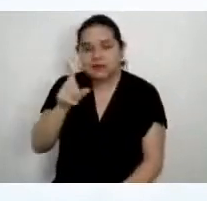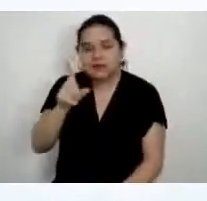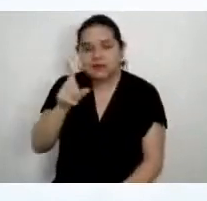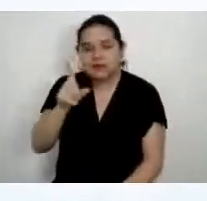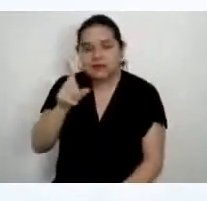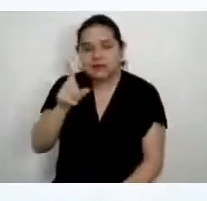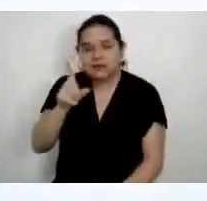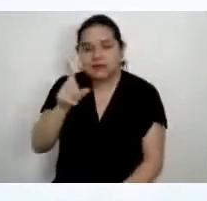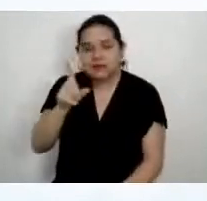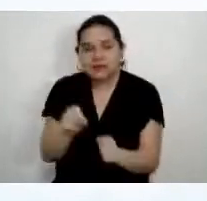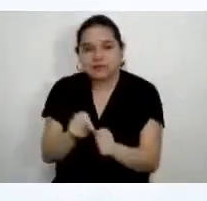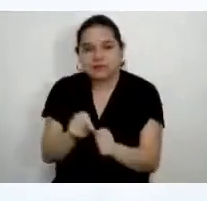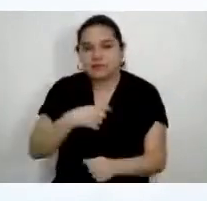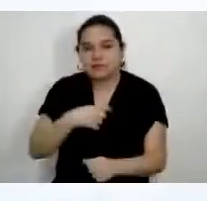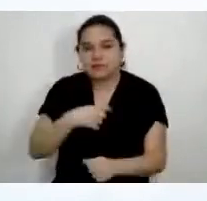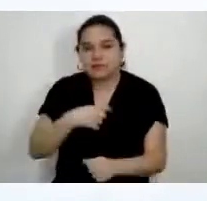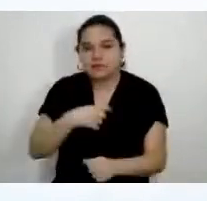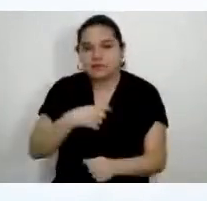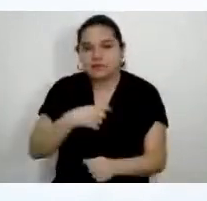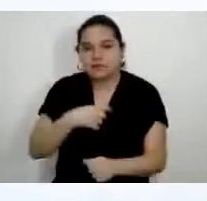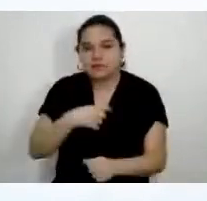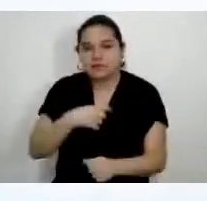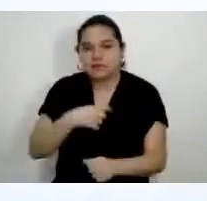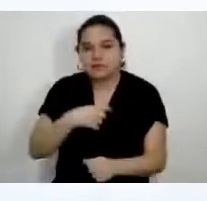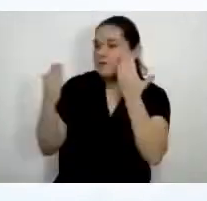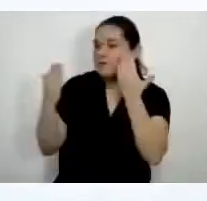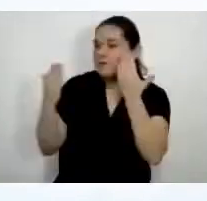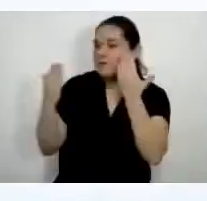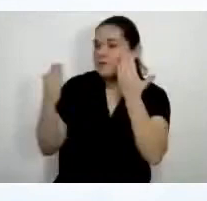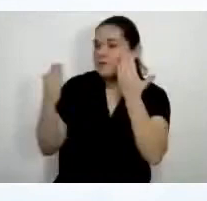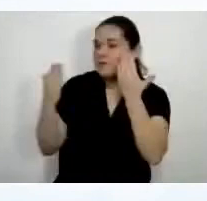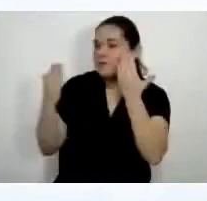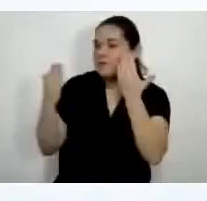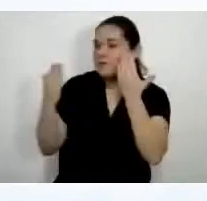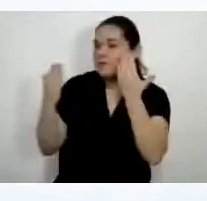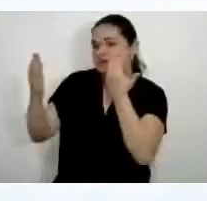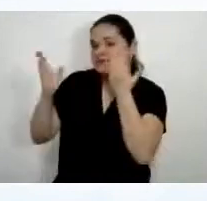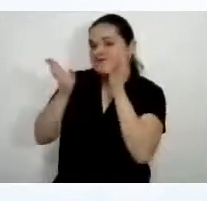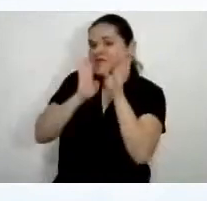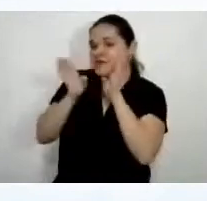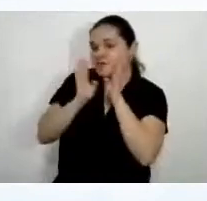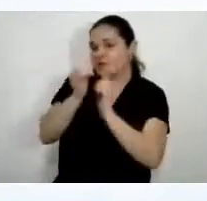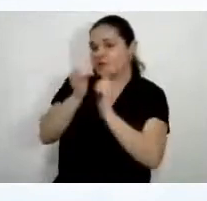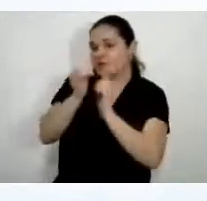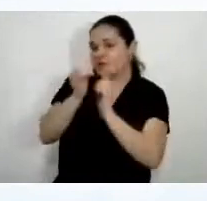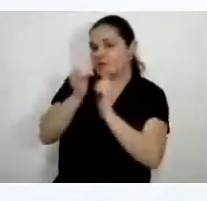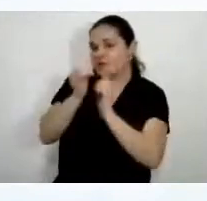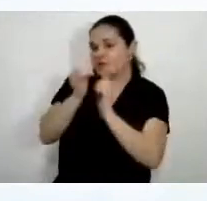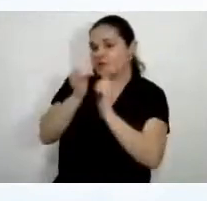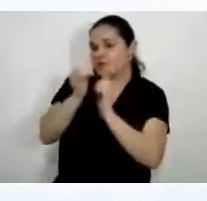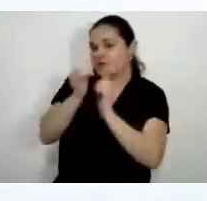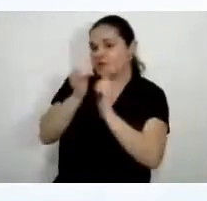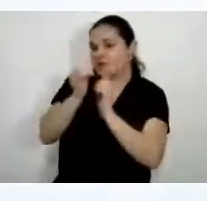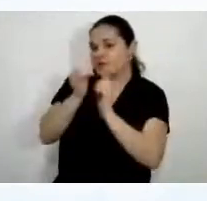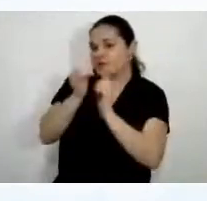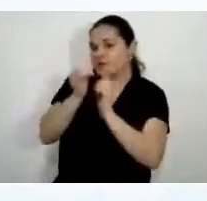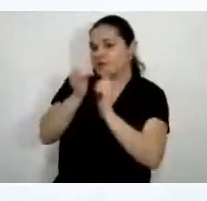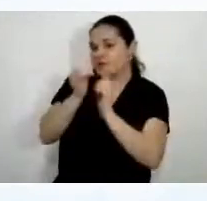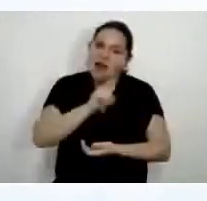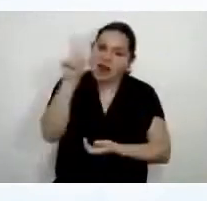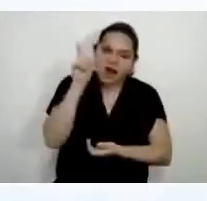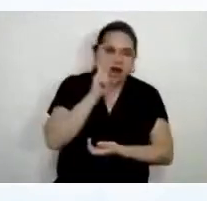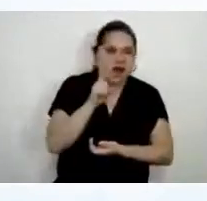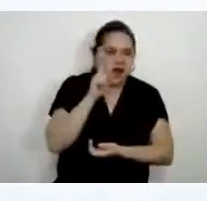mais ou menos assim, aqueles baby boomers americanos que foram criados de uma